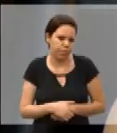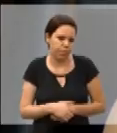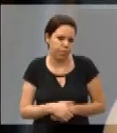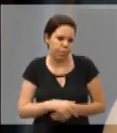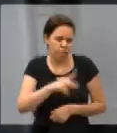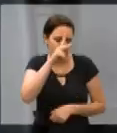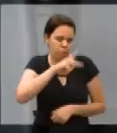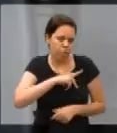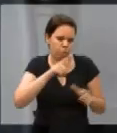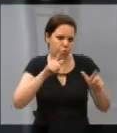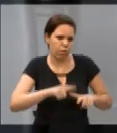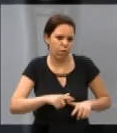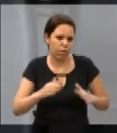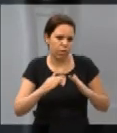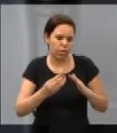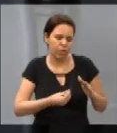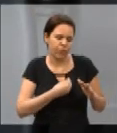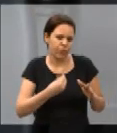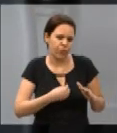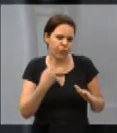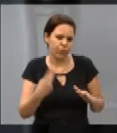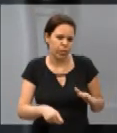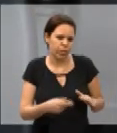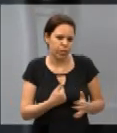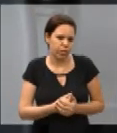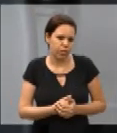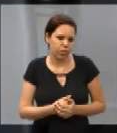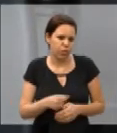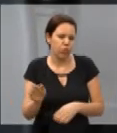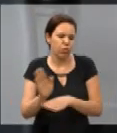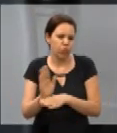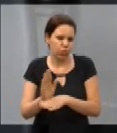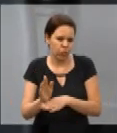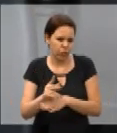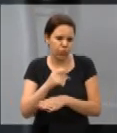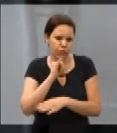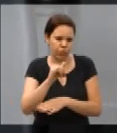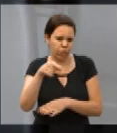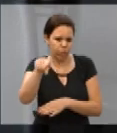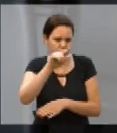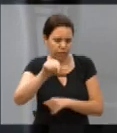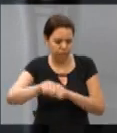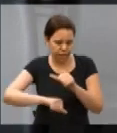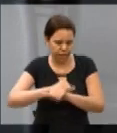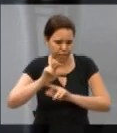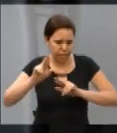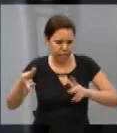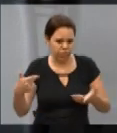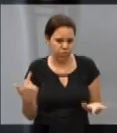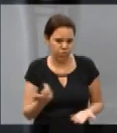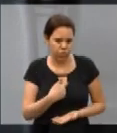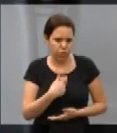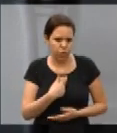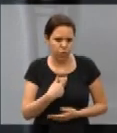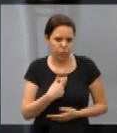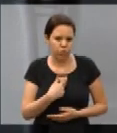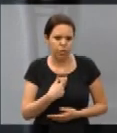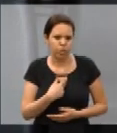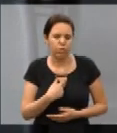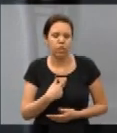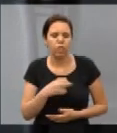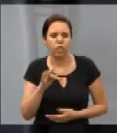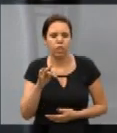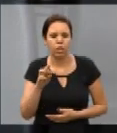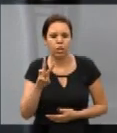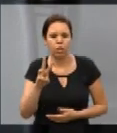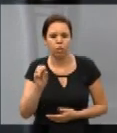próprio lugar que ele mora. Mas o filme, eu vou dizer uma coisa para você, tem viradas assim, a gente chama no cinema de twister, né?